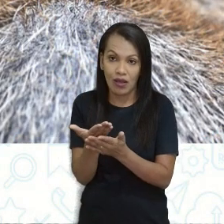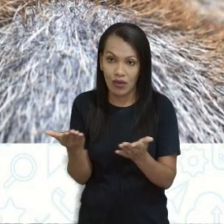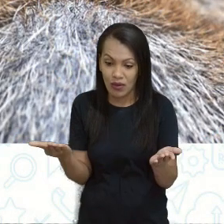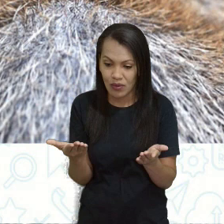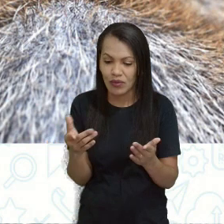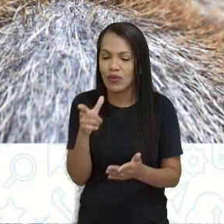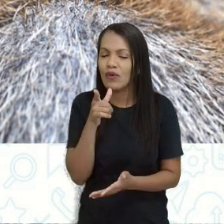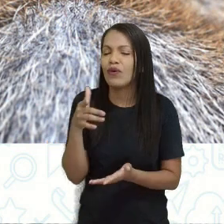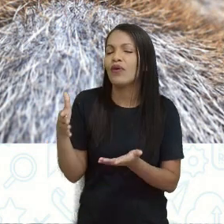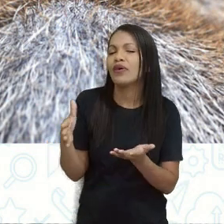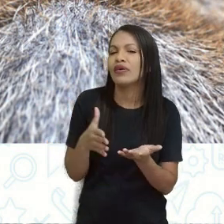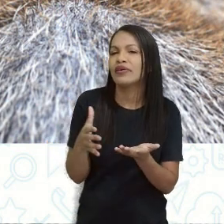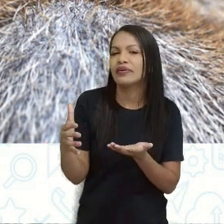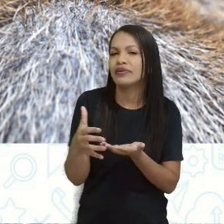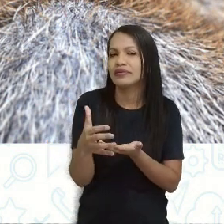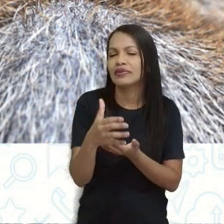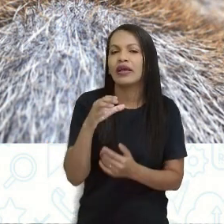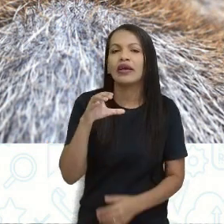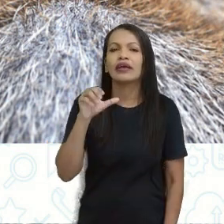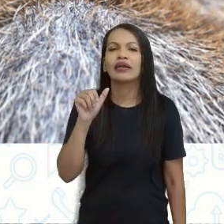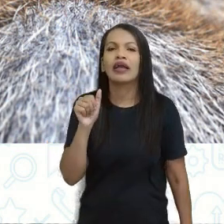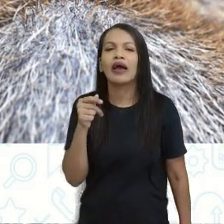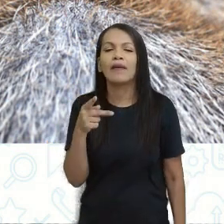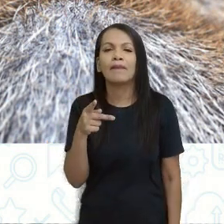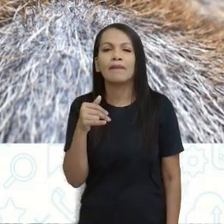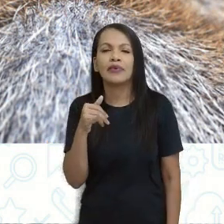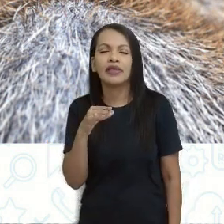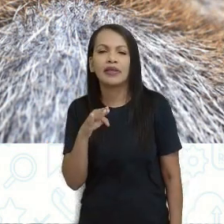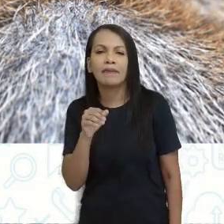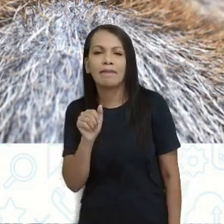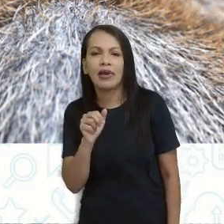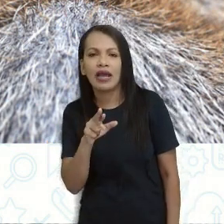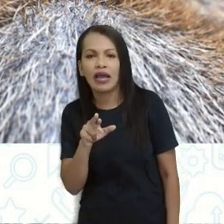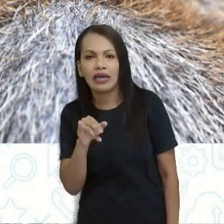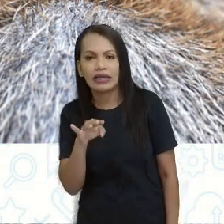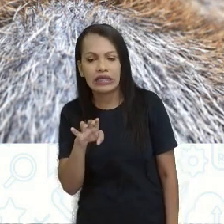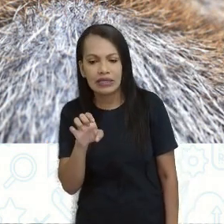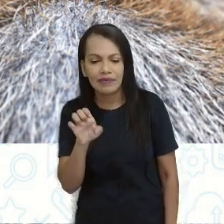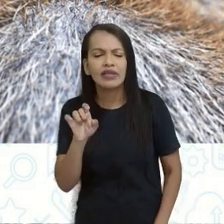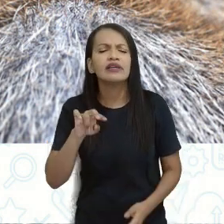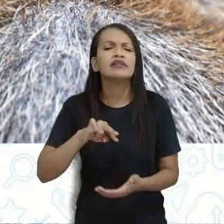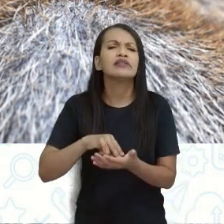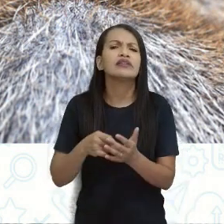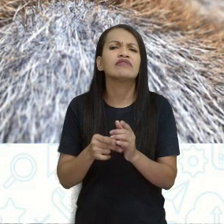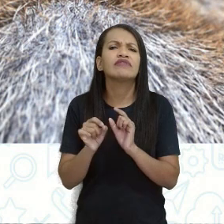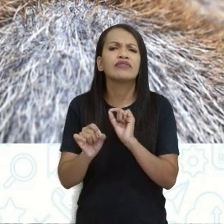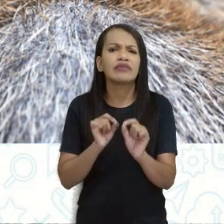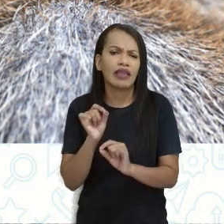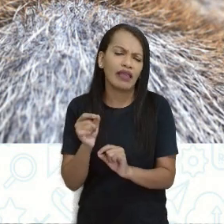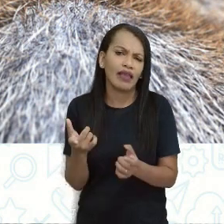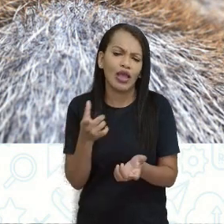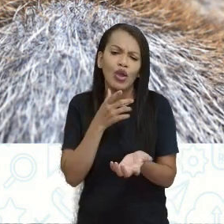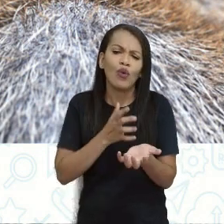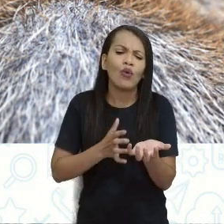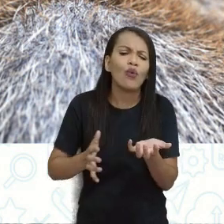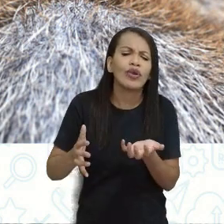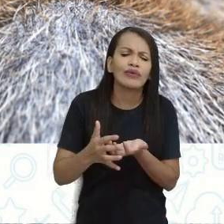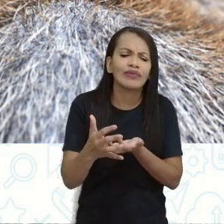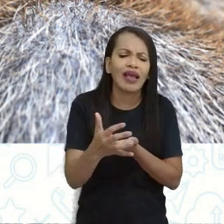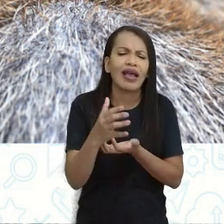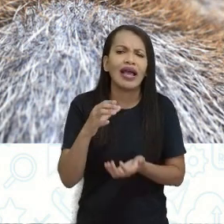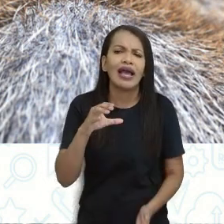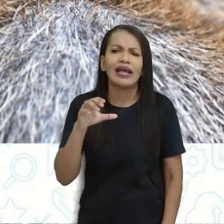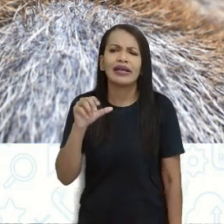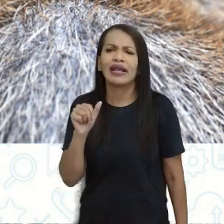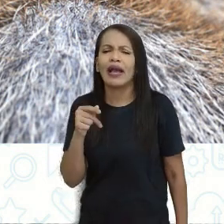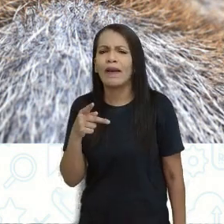rio Capibaribe, né, esse nome Capibaribe, vem da língua tupi e significa rio das capivaras ou